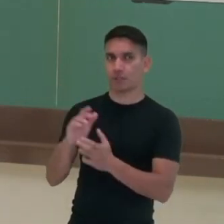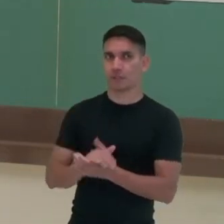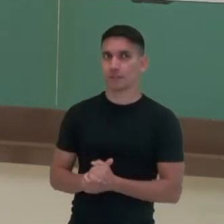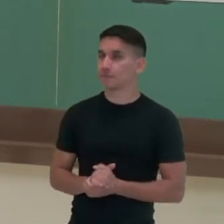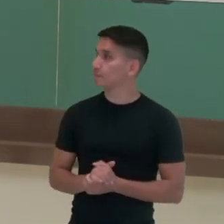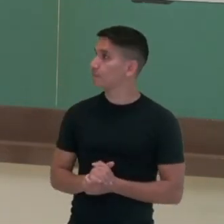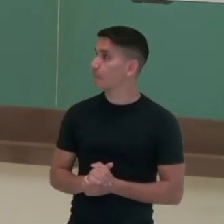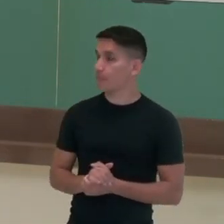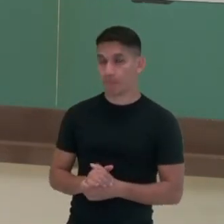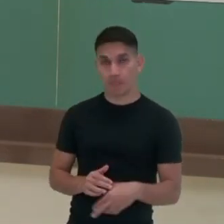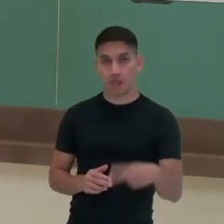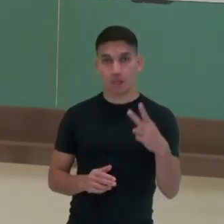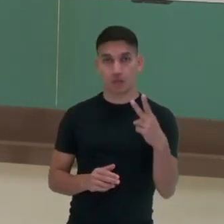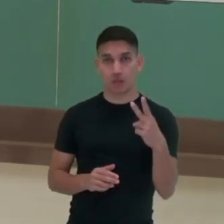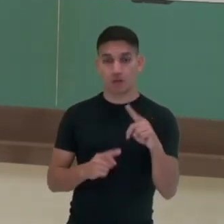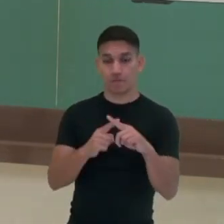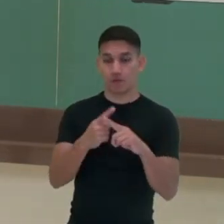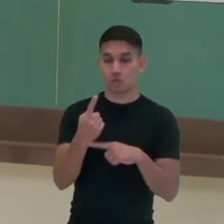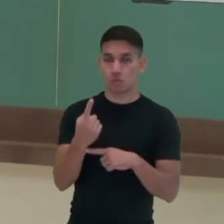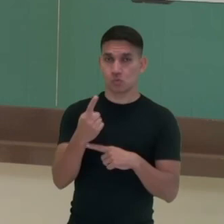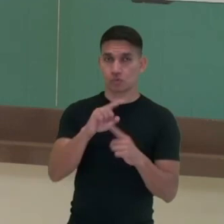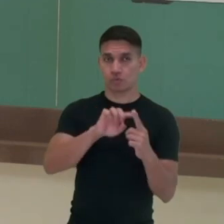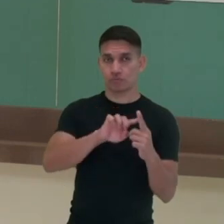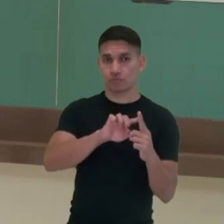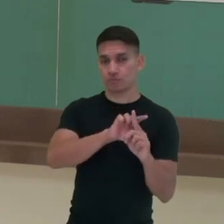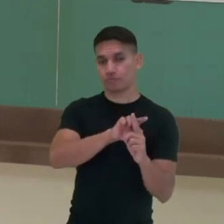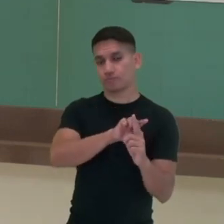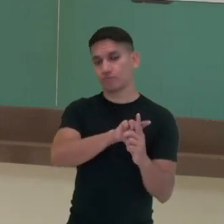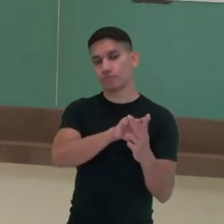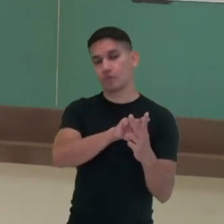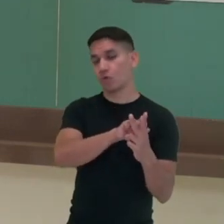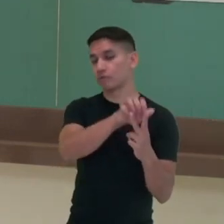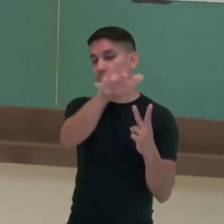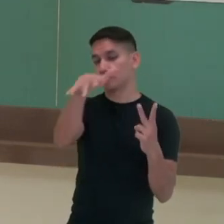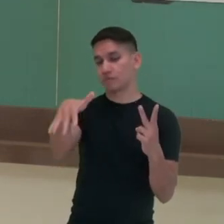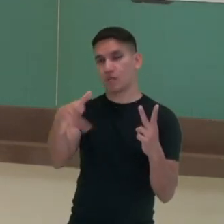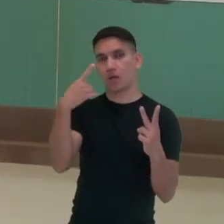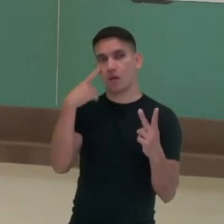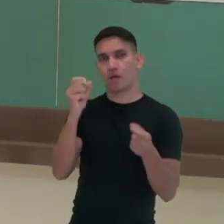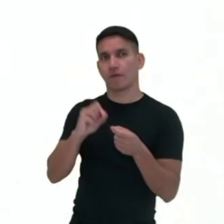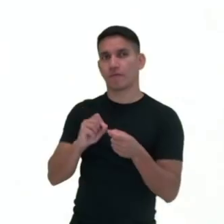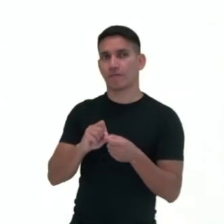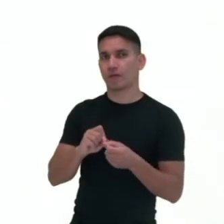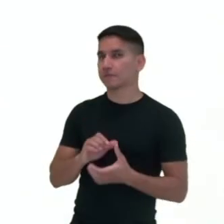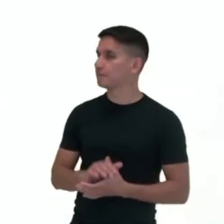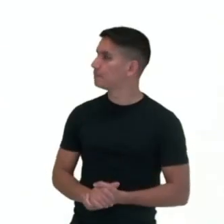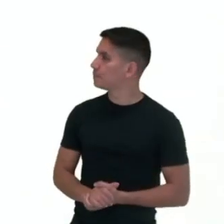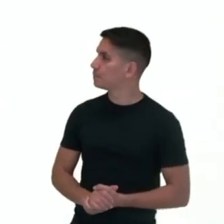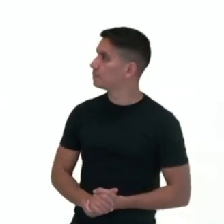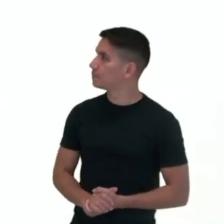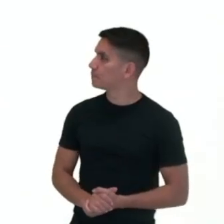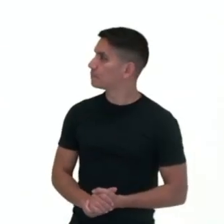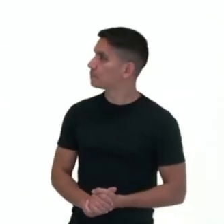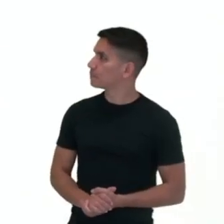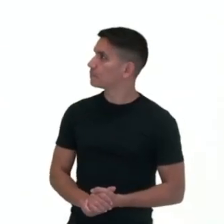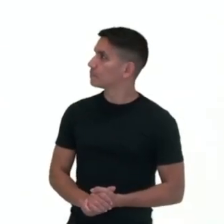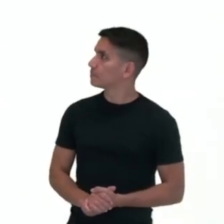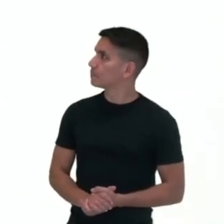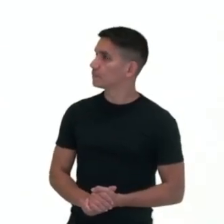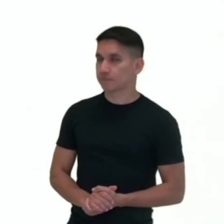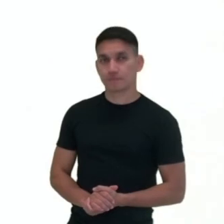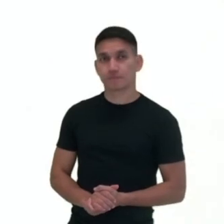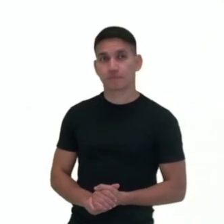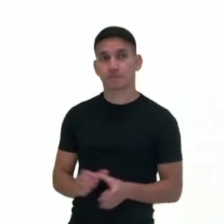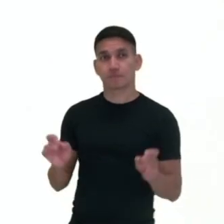2 vezes 1, 2, menos 2 vezes o log de 3 na base 5.